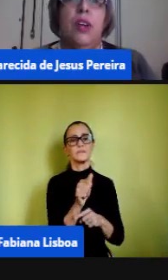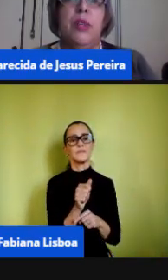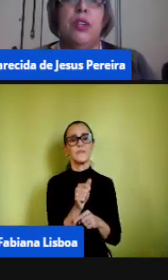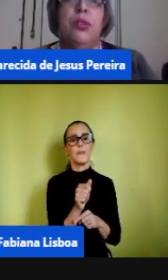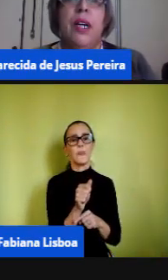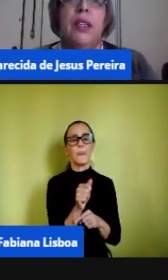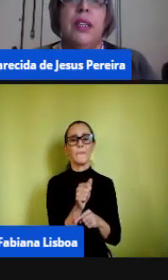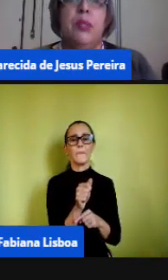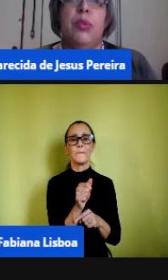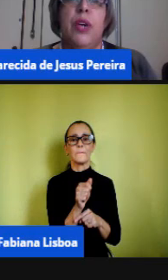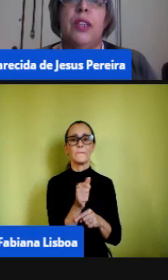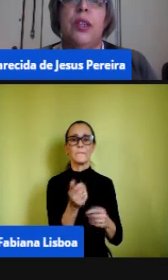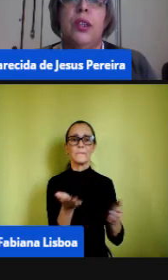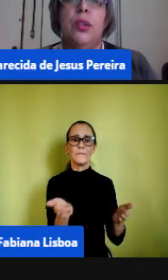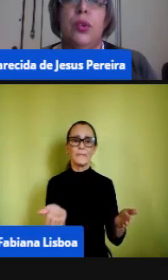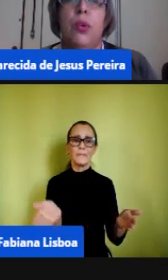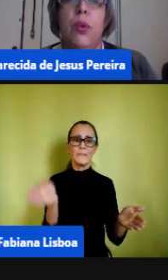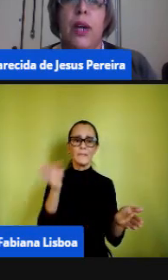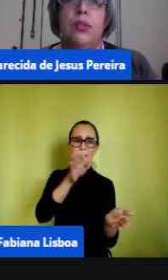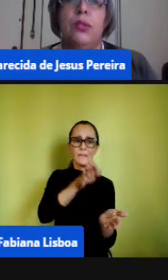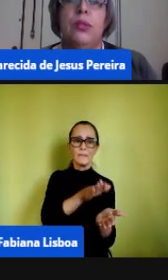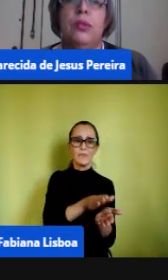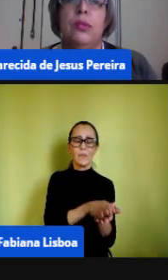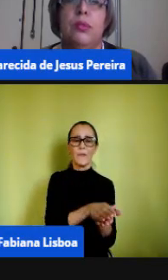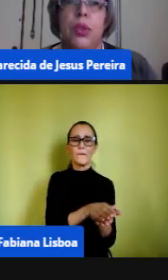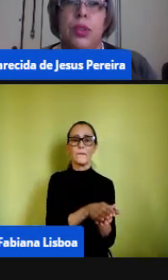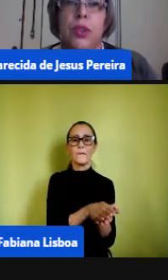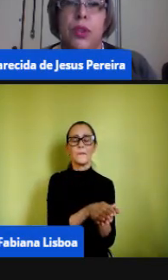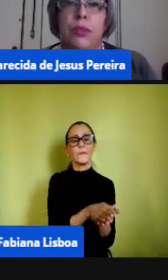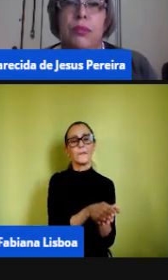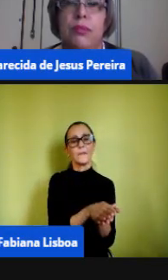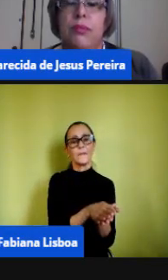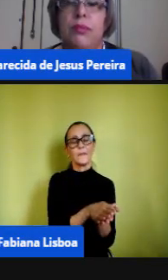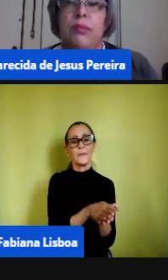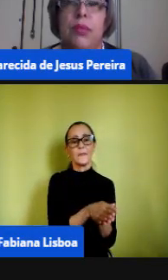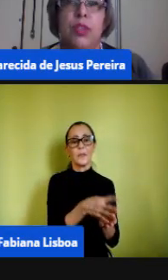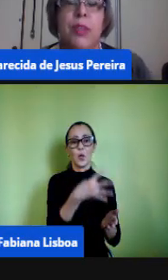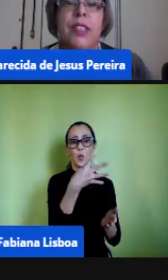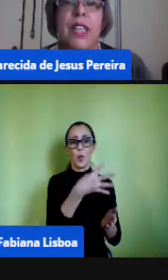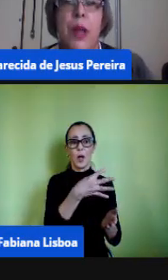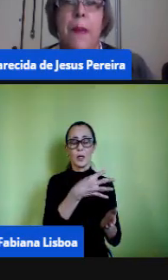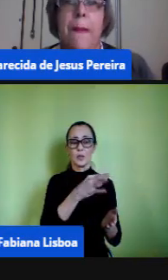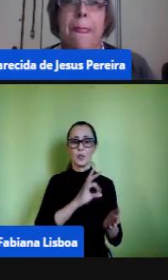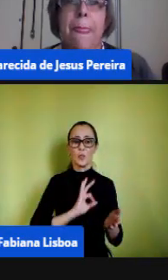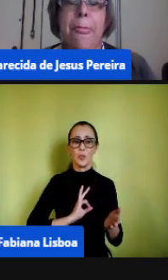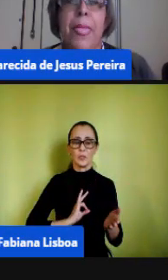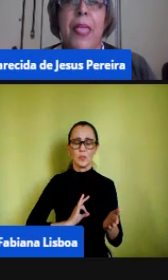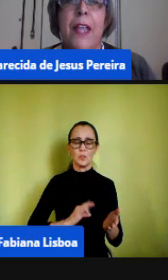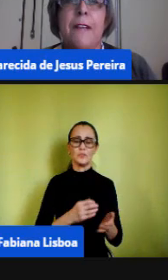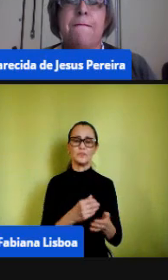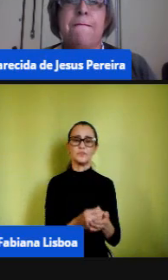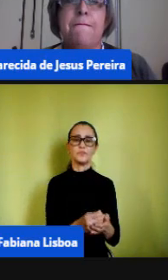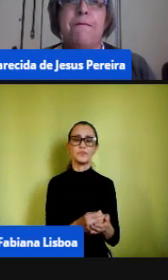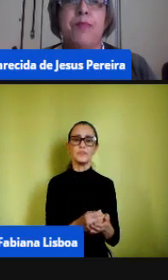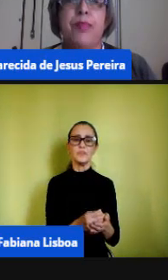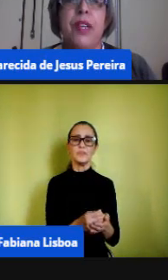E dobre a toalha da tabuada no quarto botão. Pode passar.